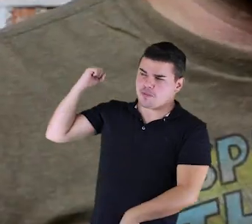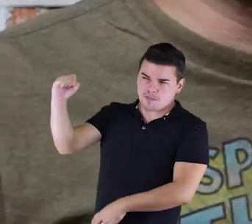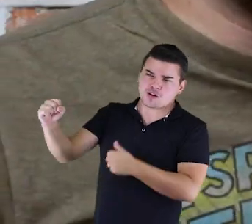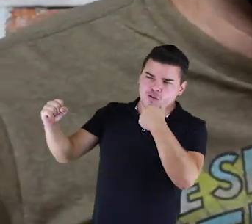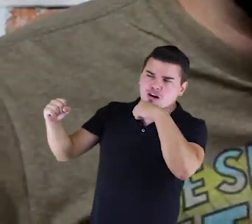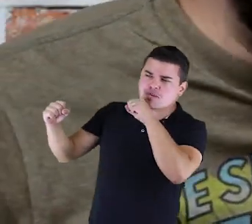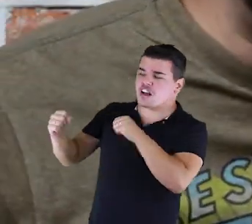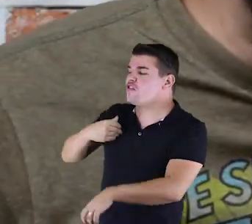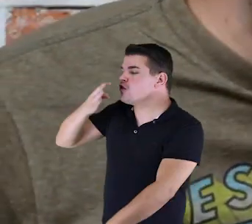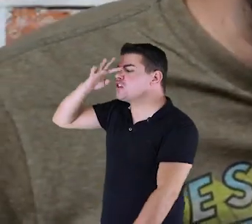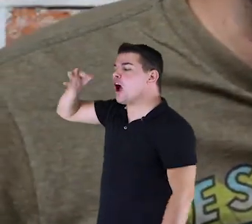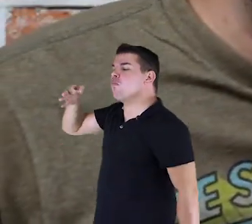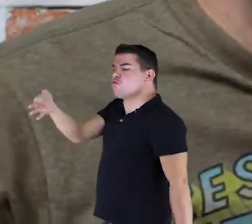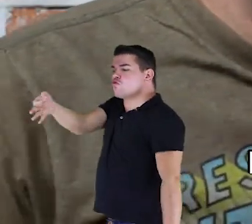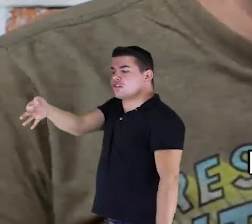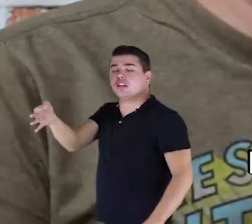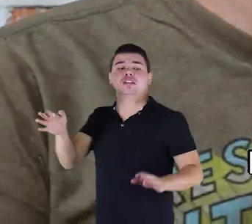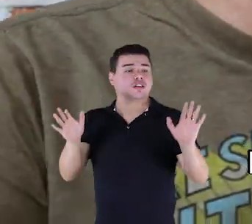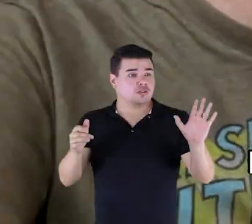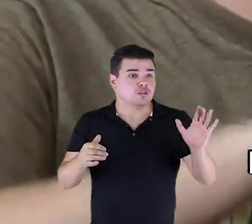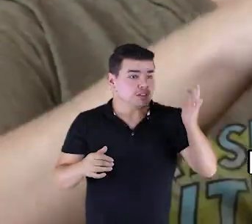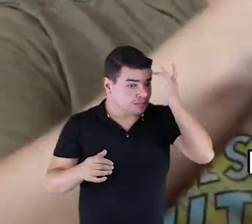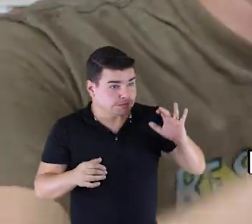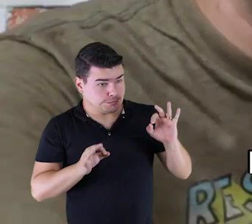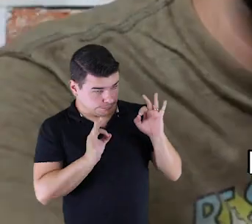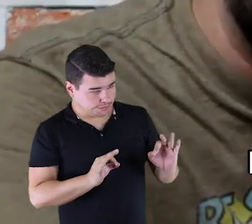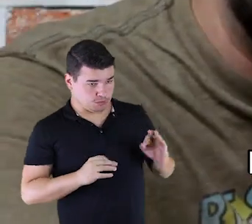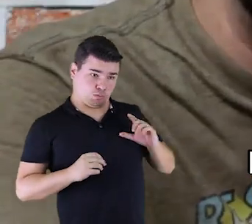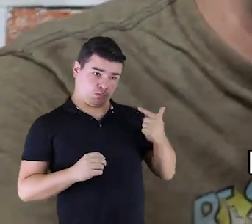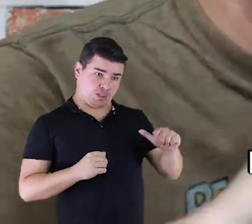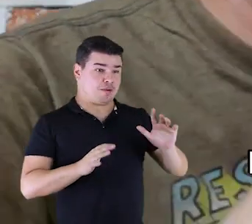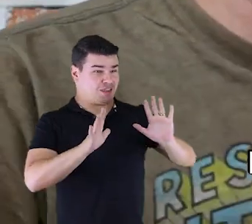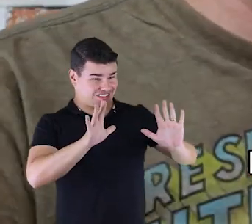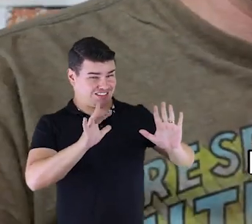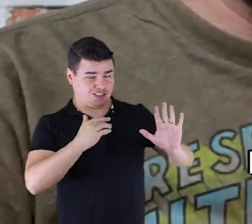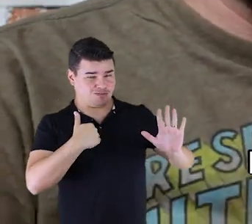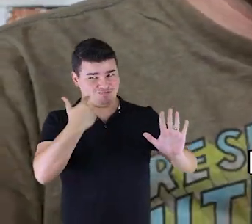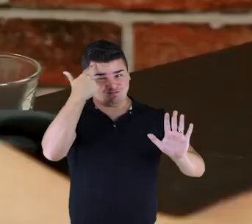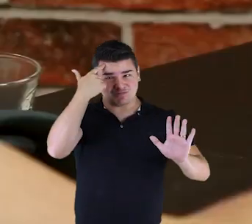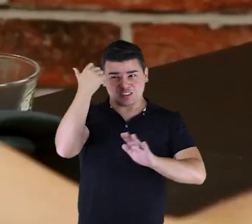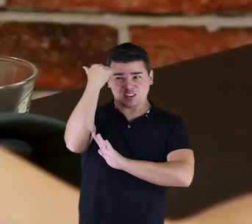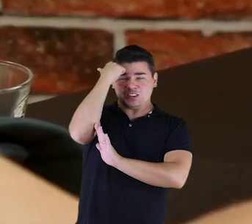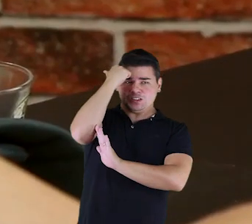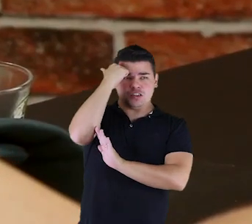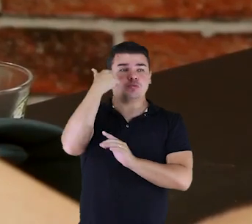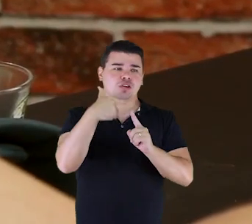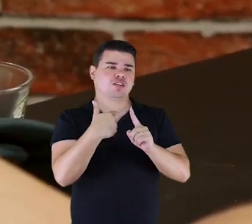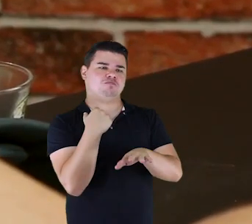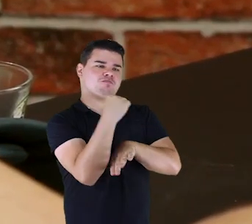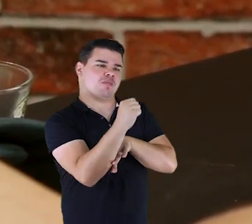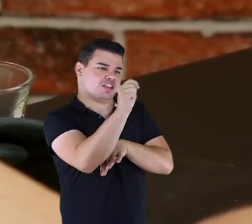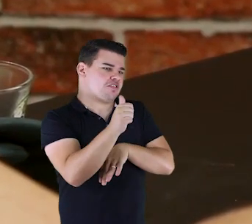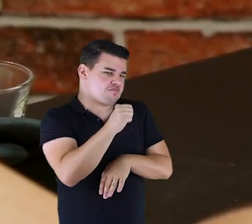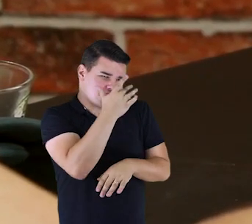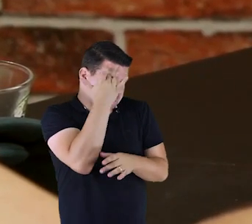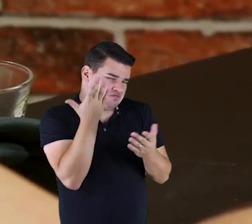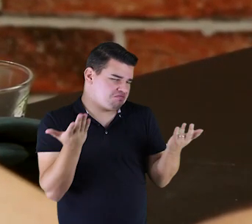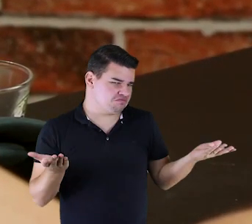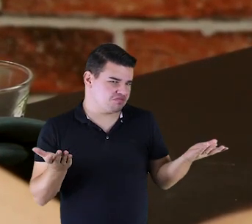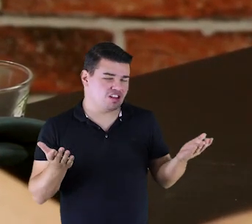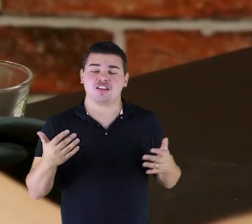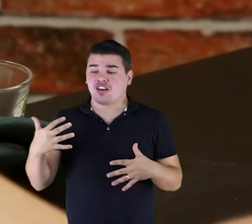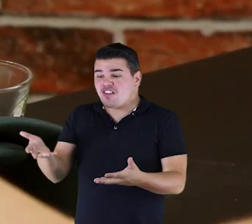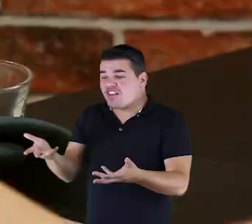Obviamente, tenho certeza que você não matou a mãe do cara. Então, certeza absoluta eu não posso ter. Okay. Mas se eu peguei pesado alguma vez, foi por ter matado uma pessoa. Cid puxa um bloco da base da